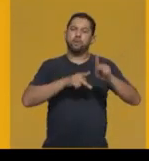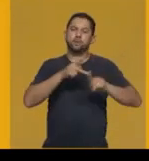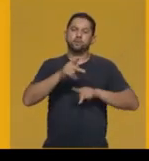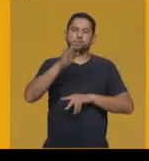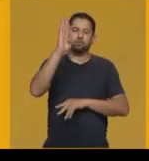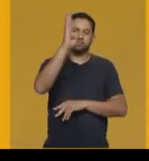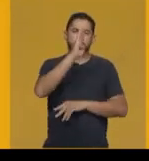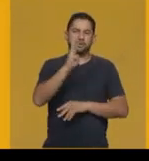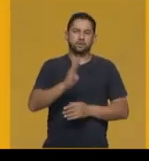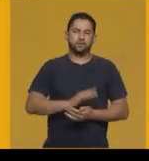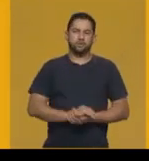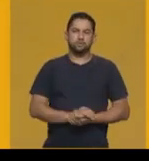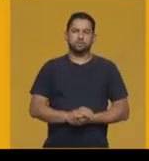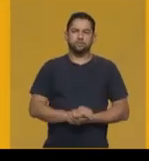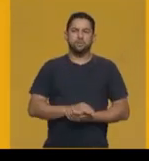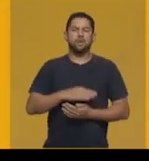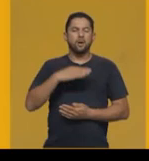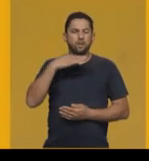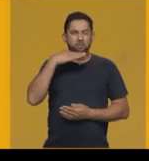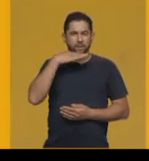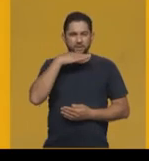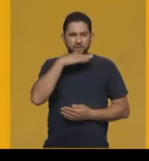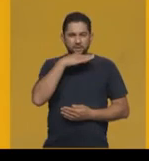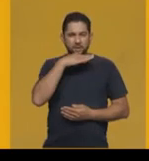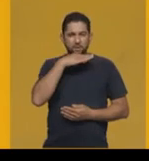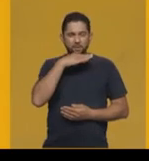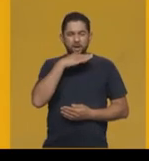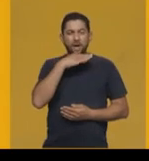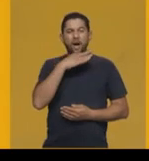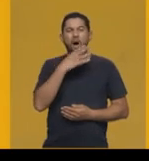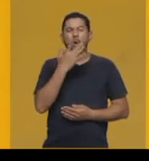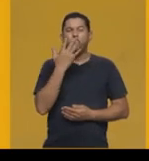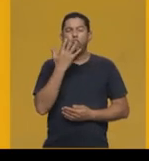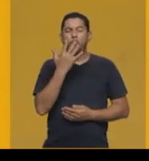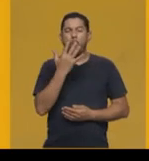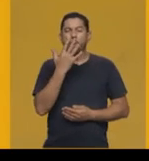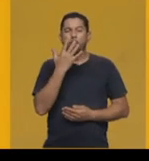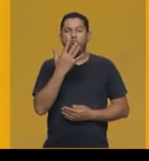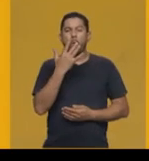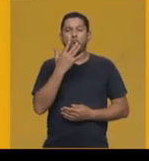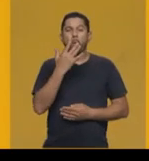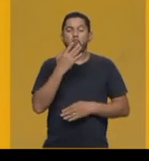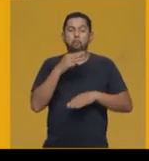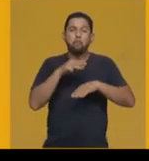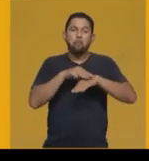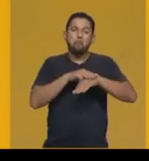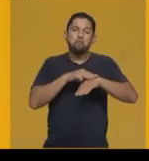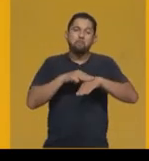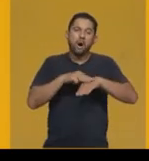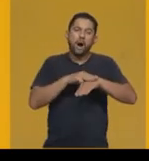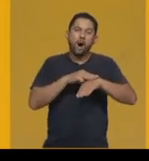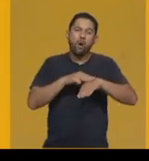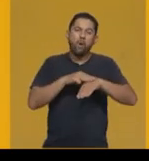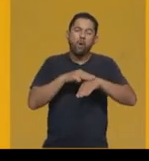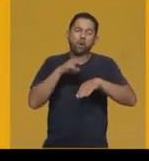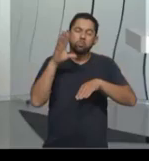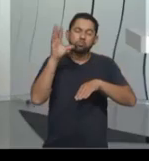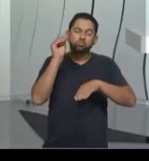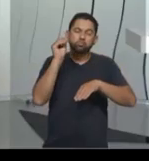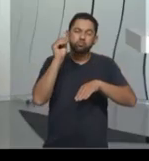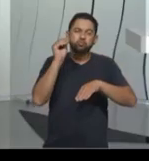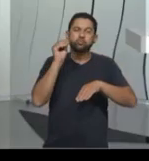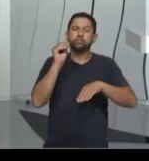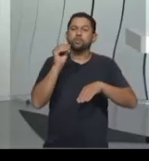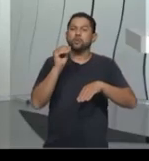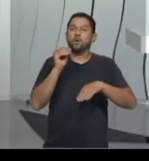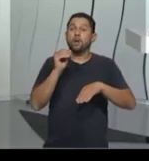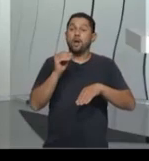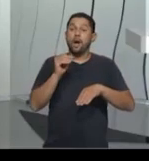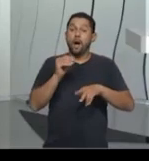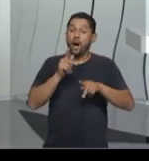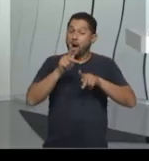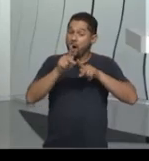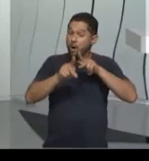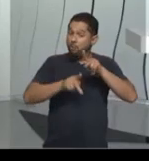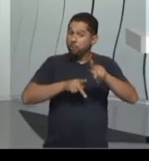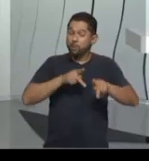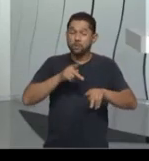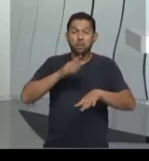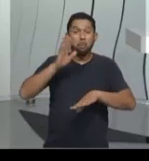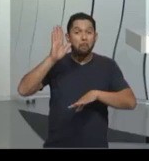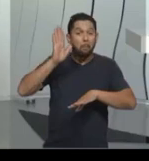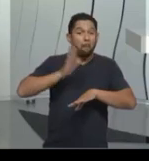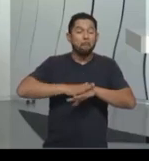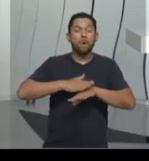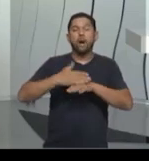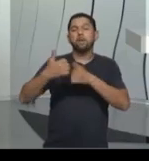Então vocês podem ver que a tonalidade marrom mais escura significa o quê? Que cada vez a população está mais concentrada